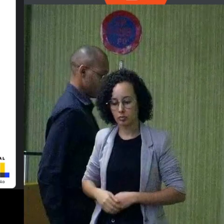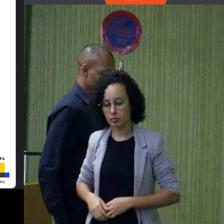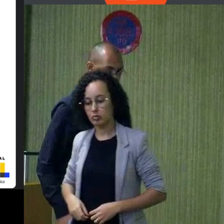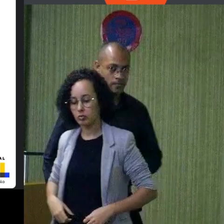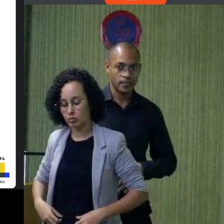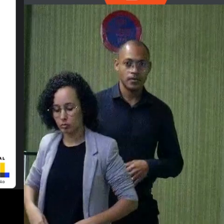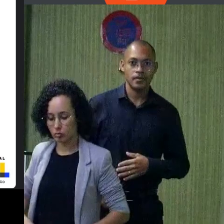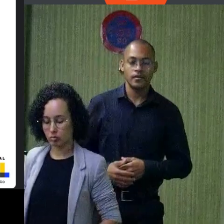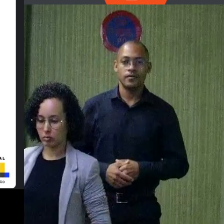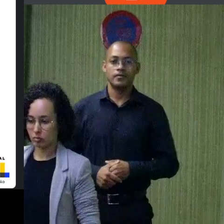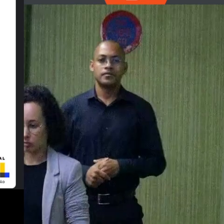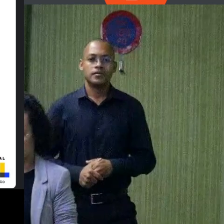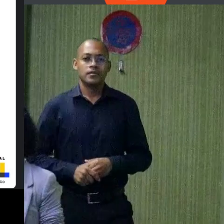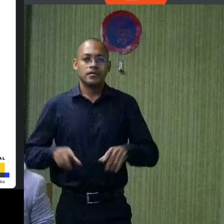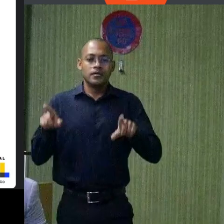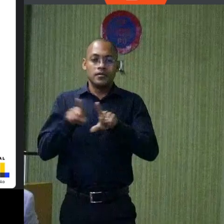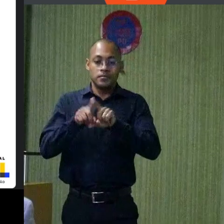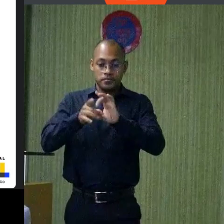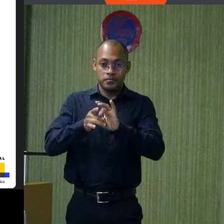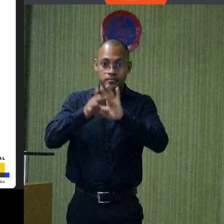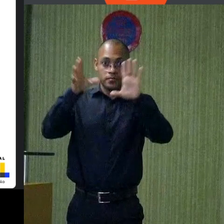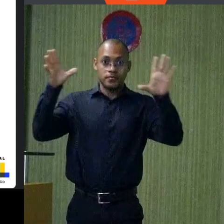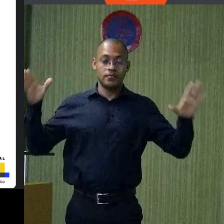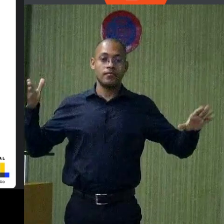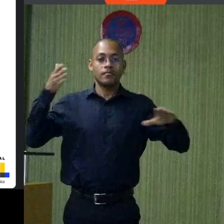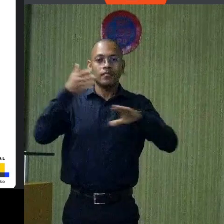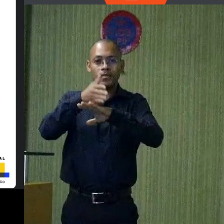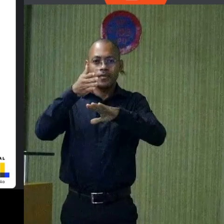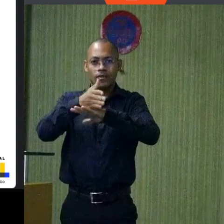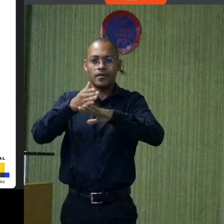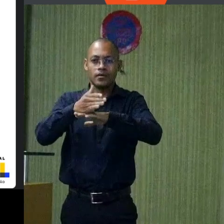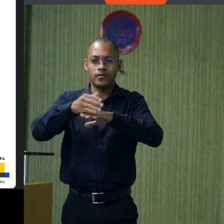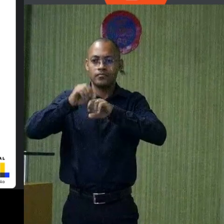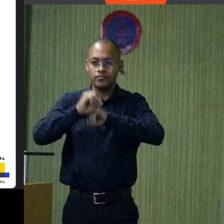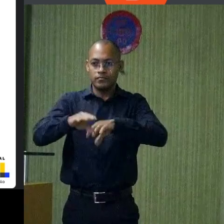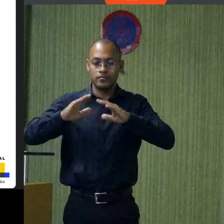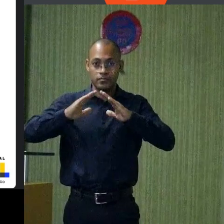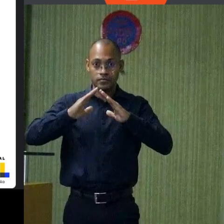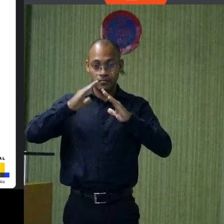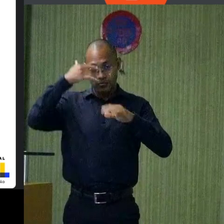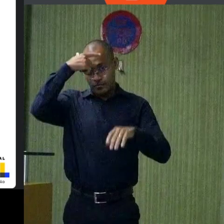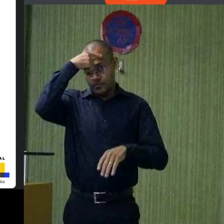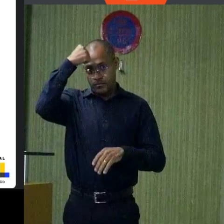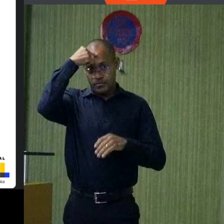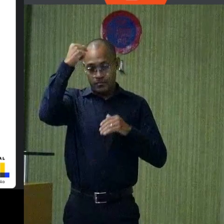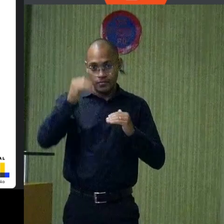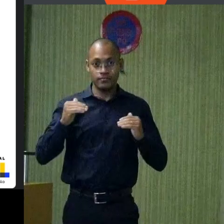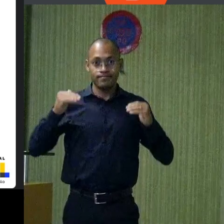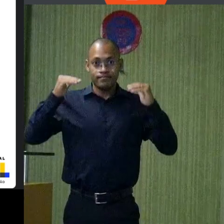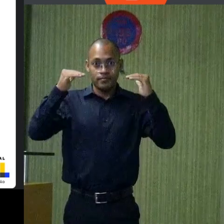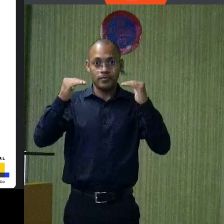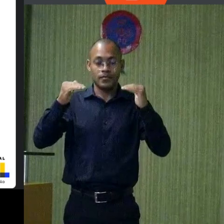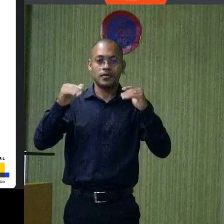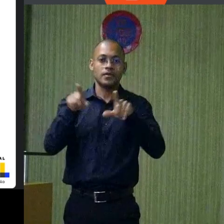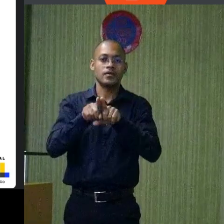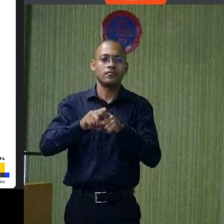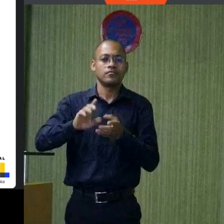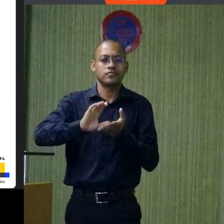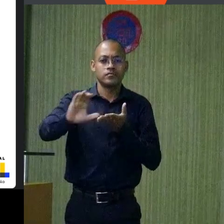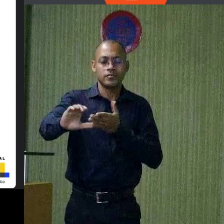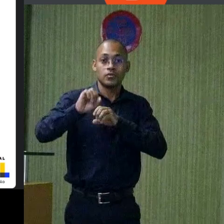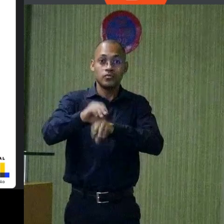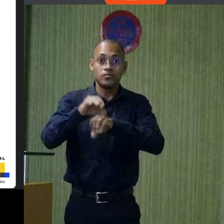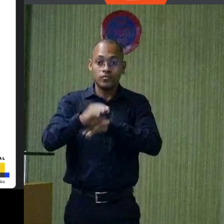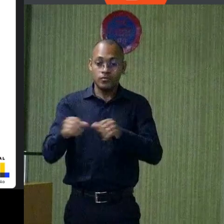docente a democratização do acesso ao ensino e a pós-graduação e o aumento do investimento público em educação em